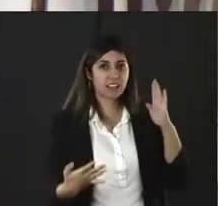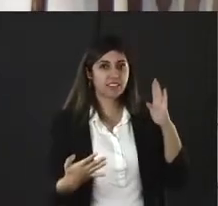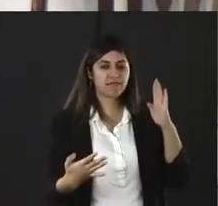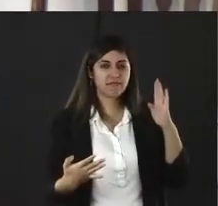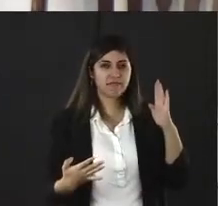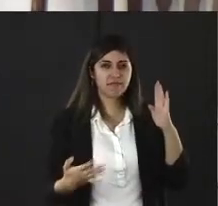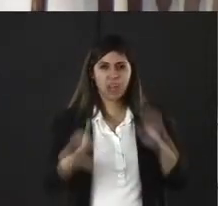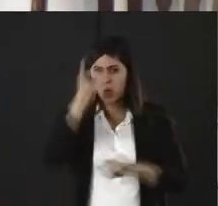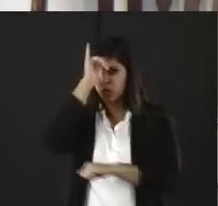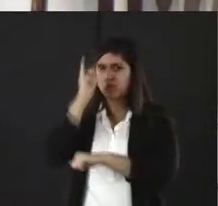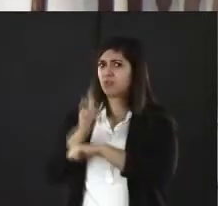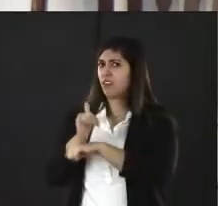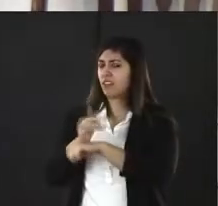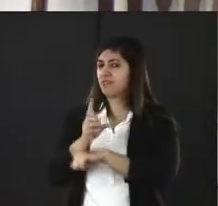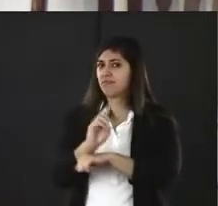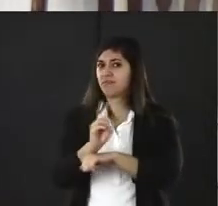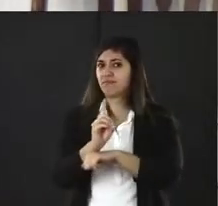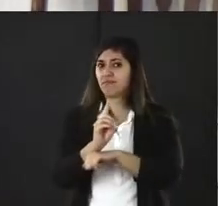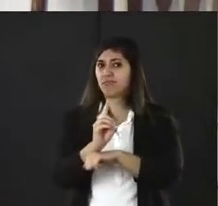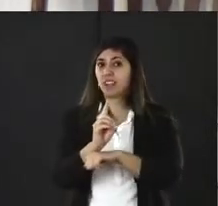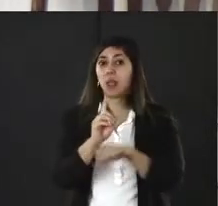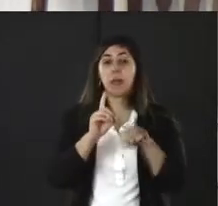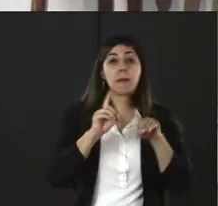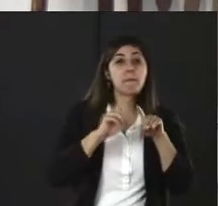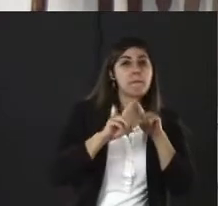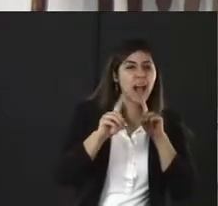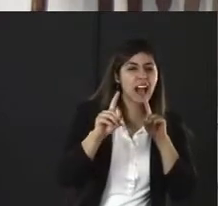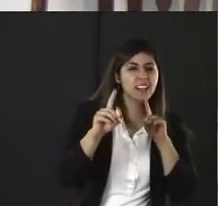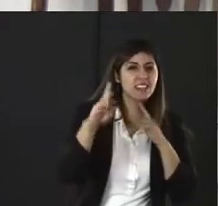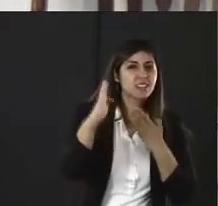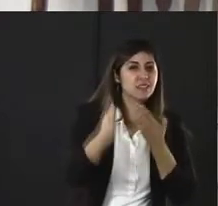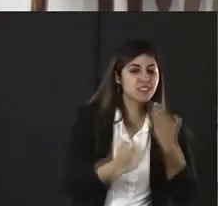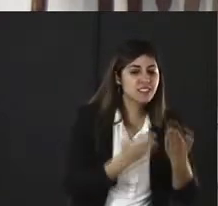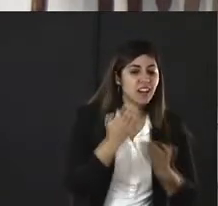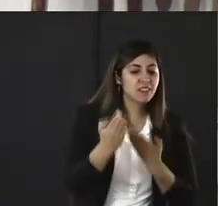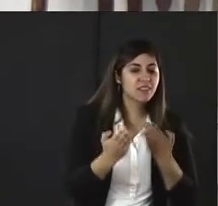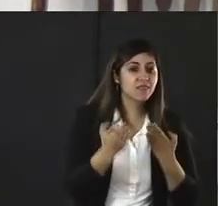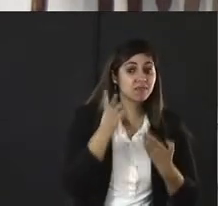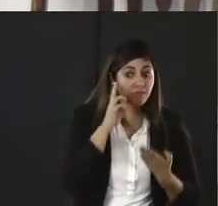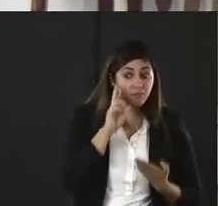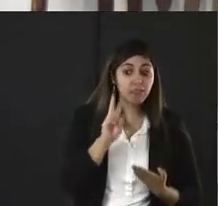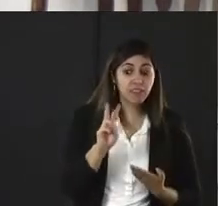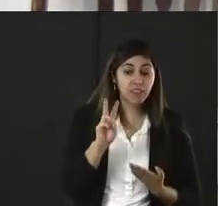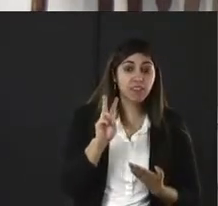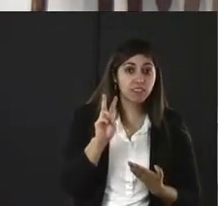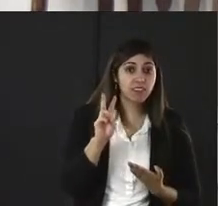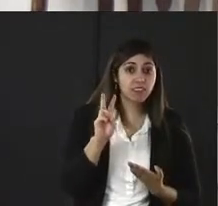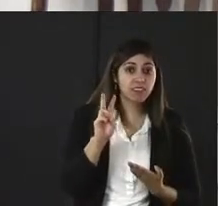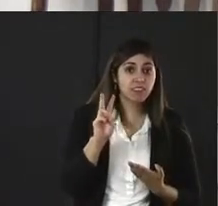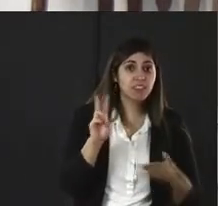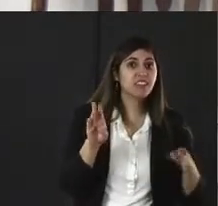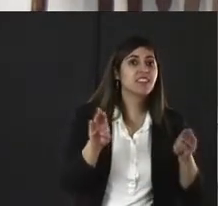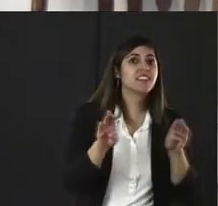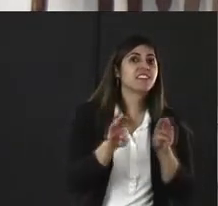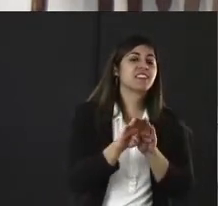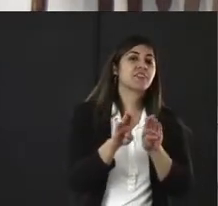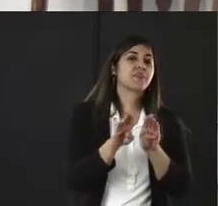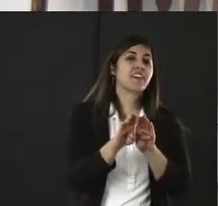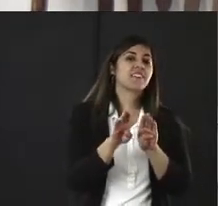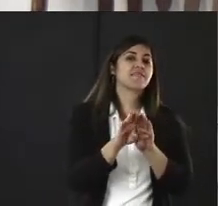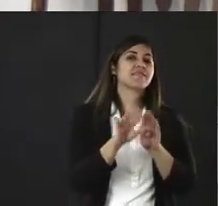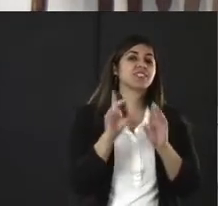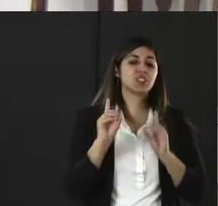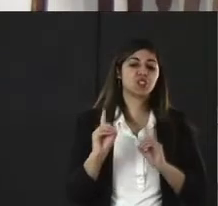maiorais da festa foram os serventes os servos eles virão a e os discípulos de jesus e